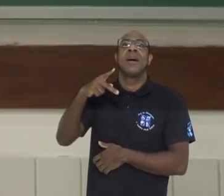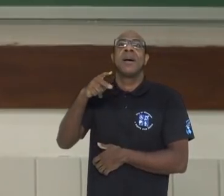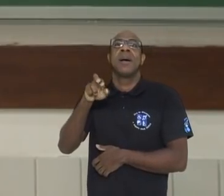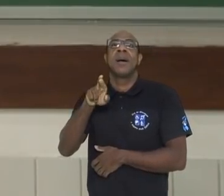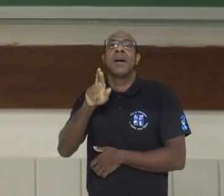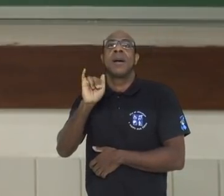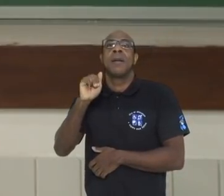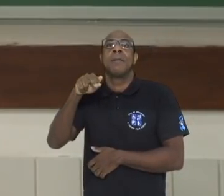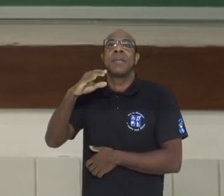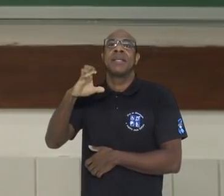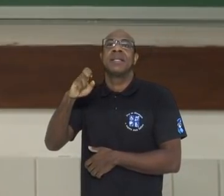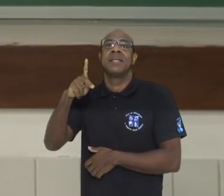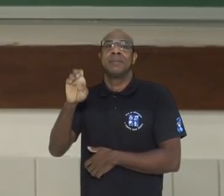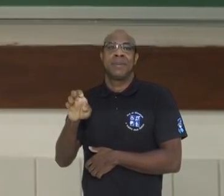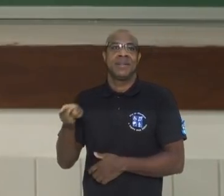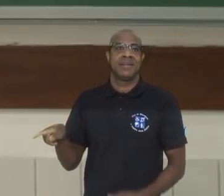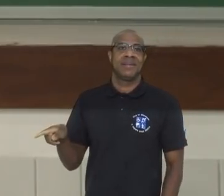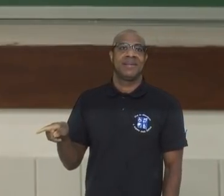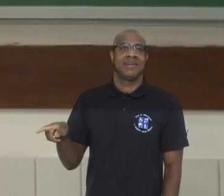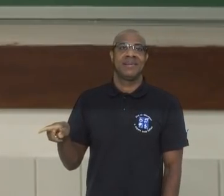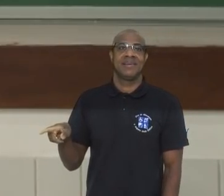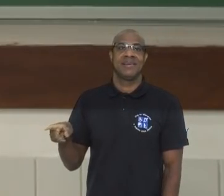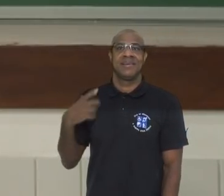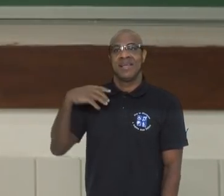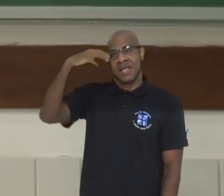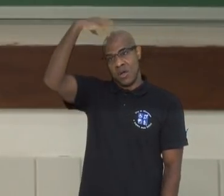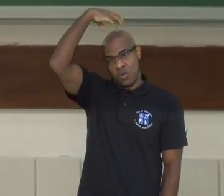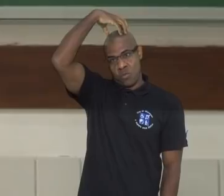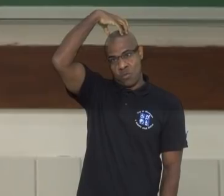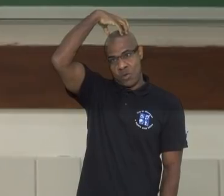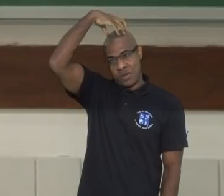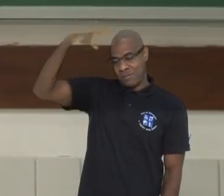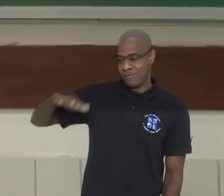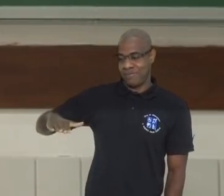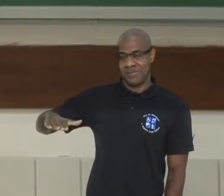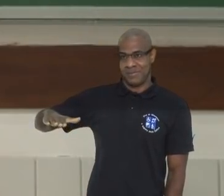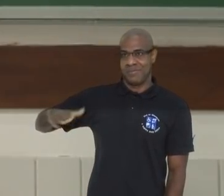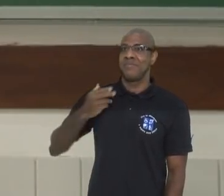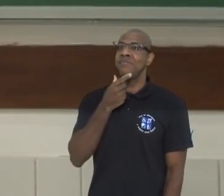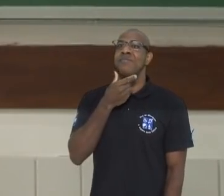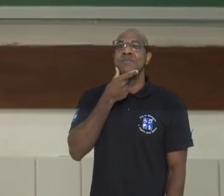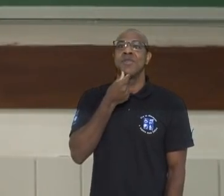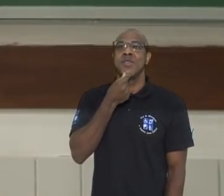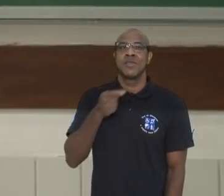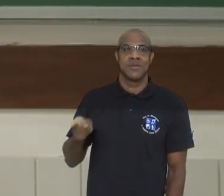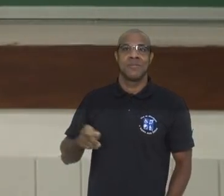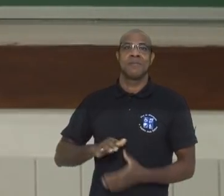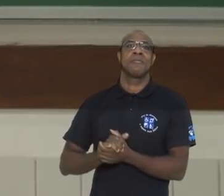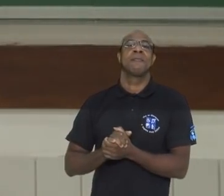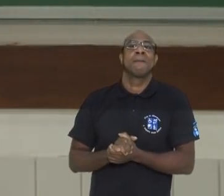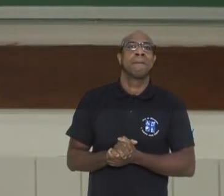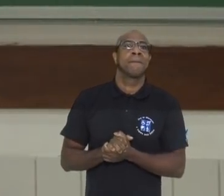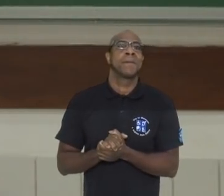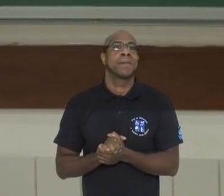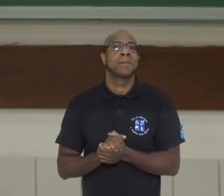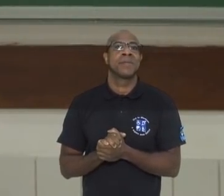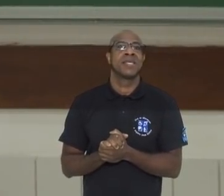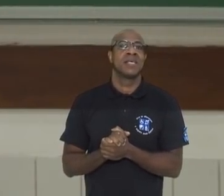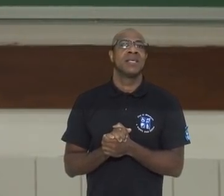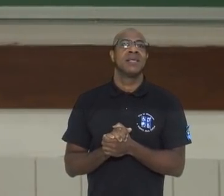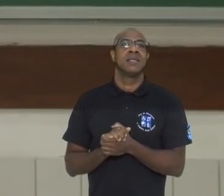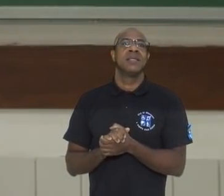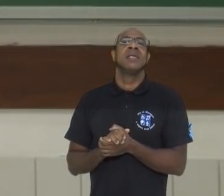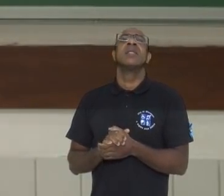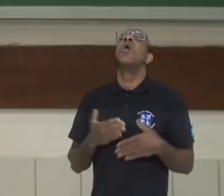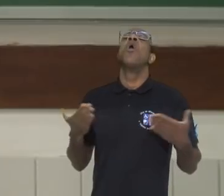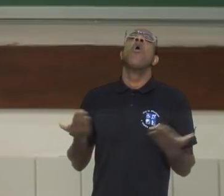E nós vamos continuar conhecendo mais sobre ele nas próximas aulas. Tudo bem?